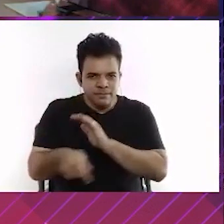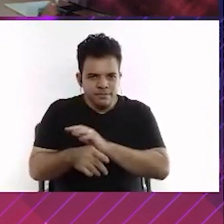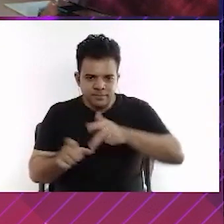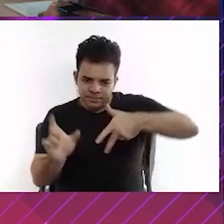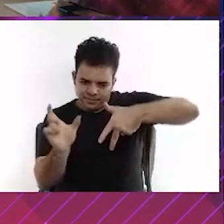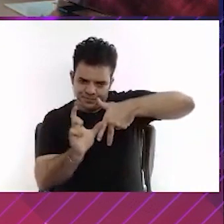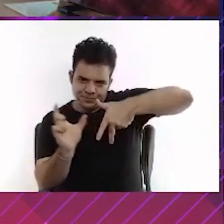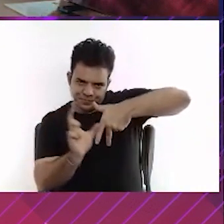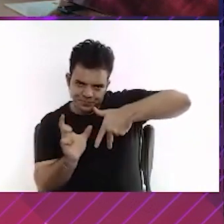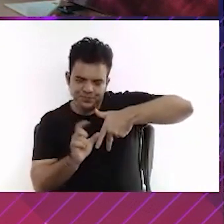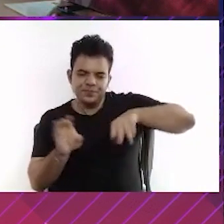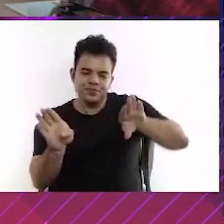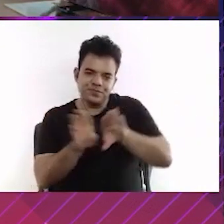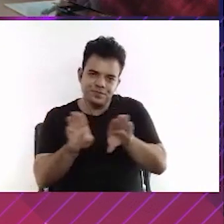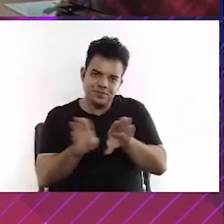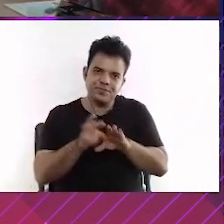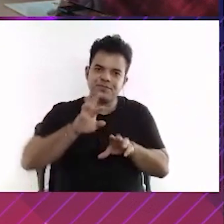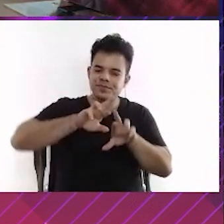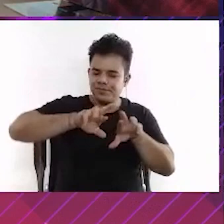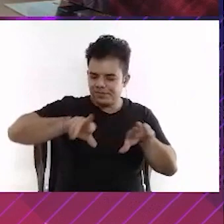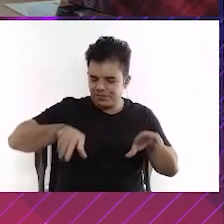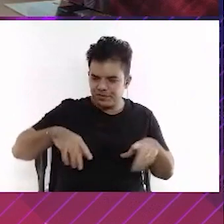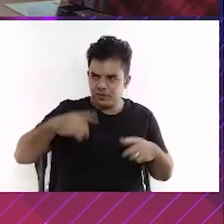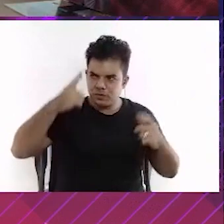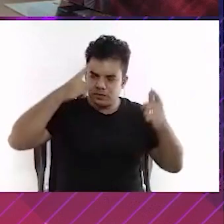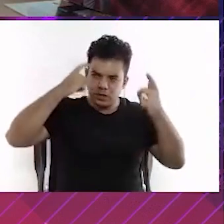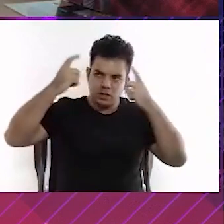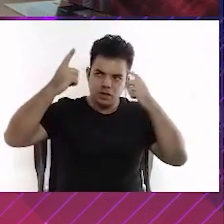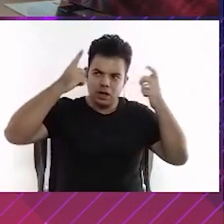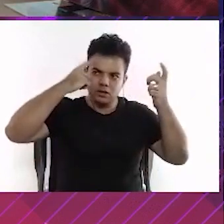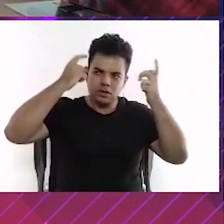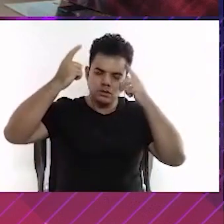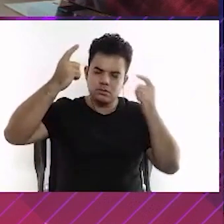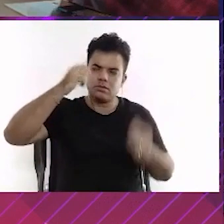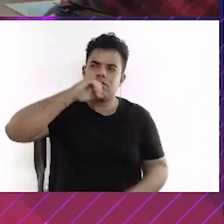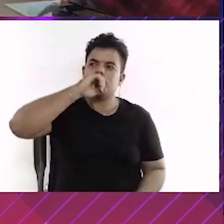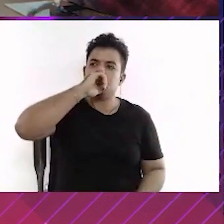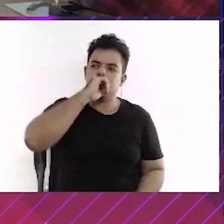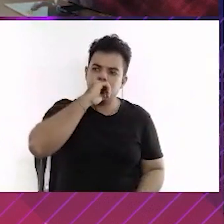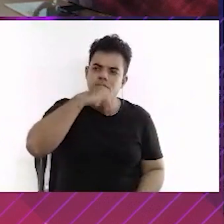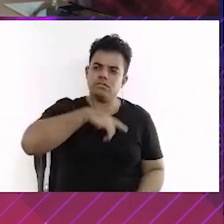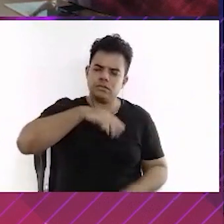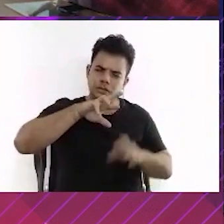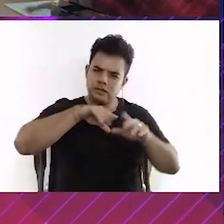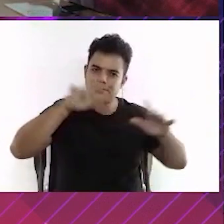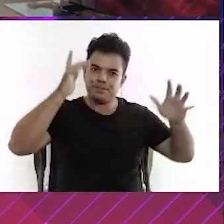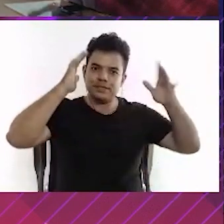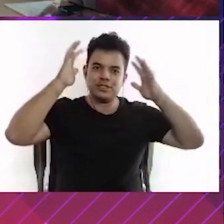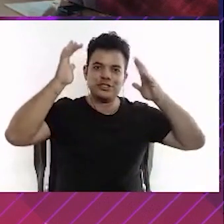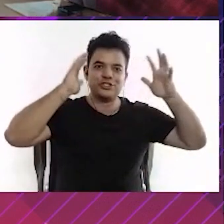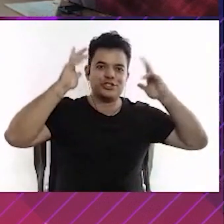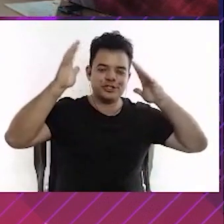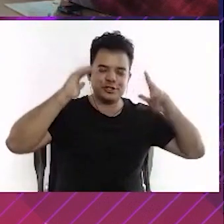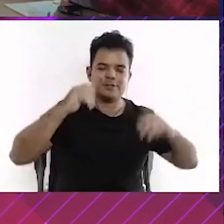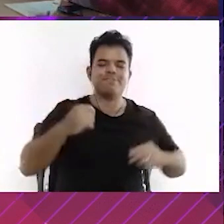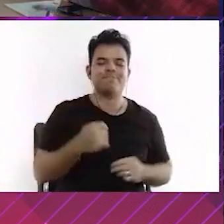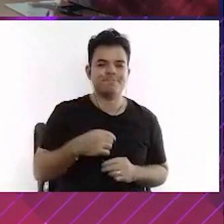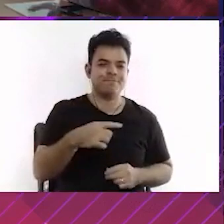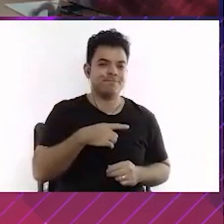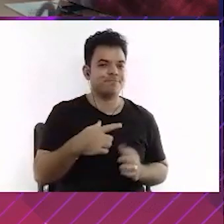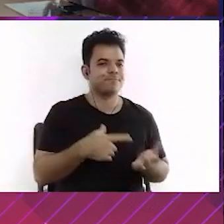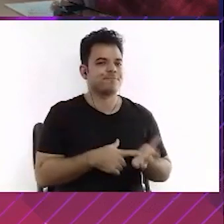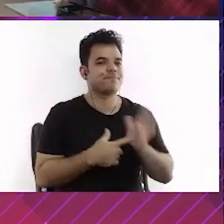de CSD e levantar algumas hipóteses. Essas hipóteses tinha como eu trago